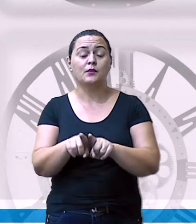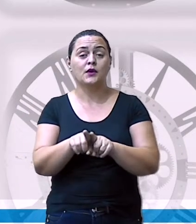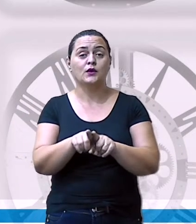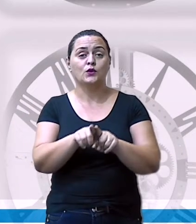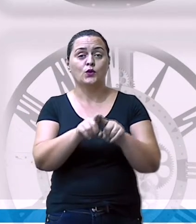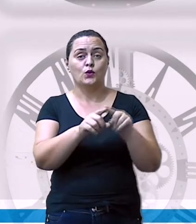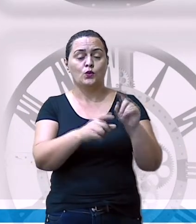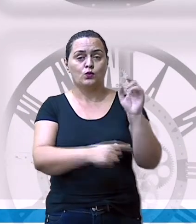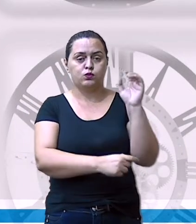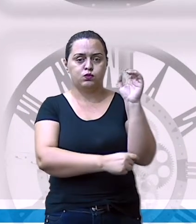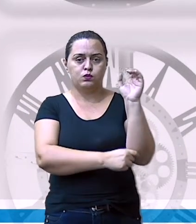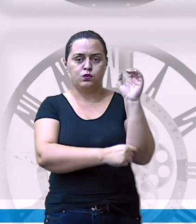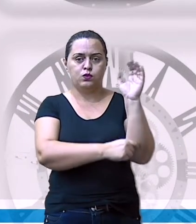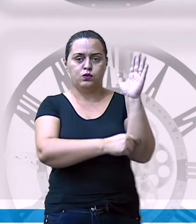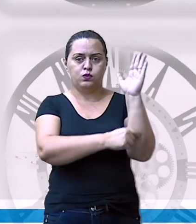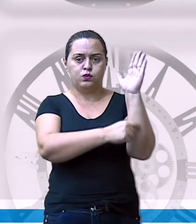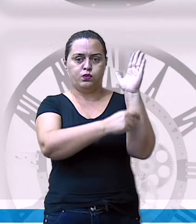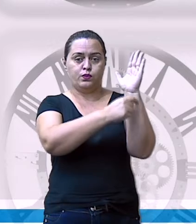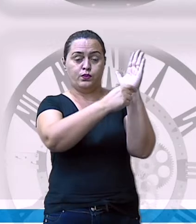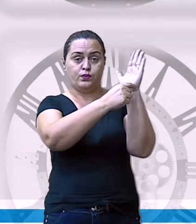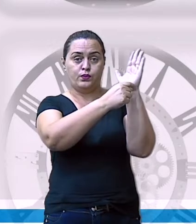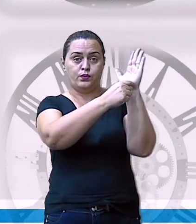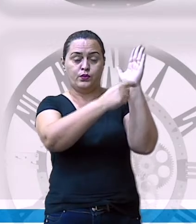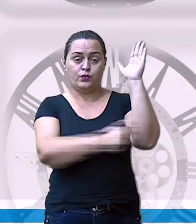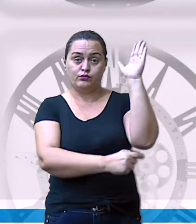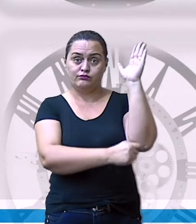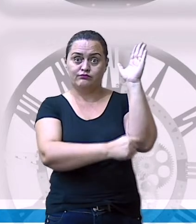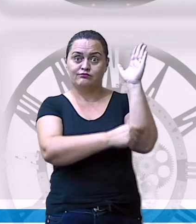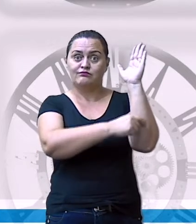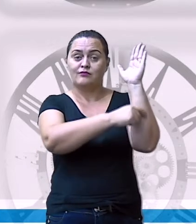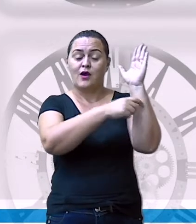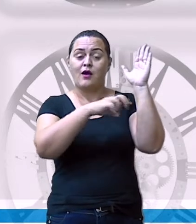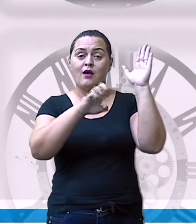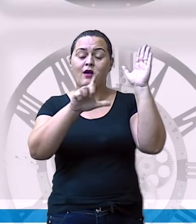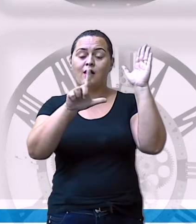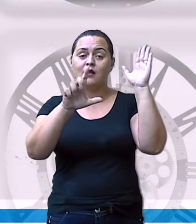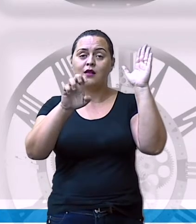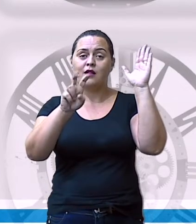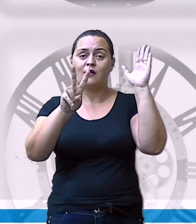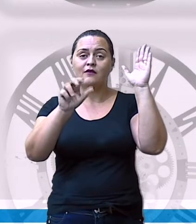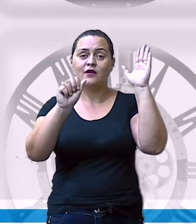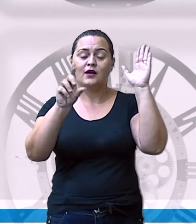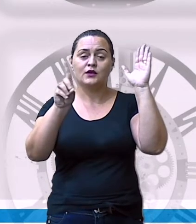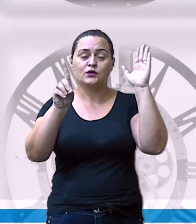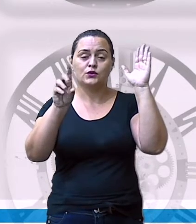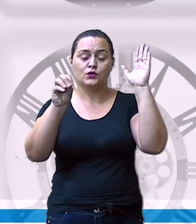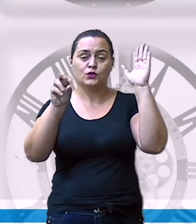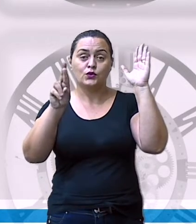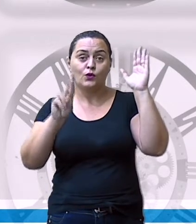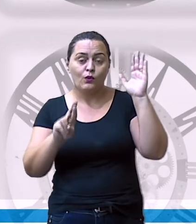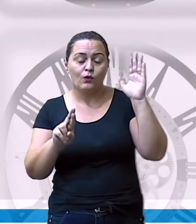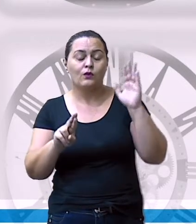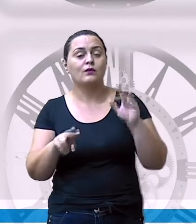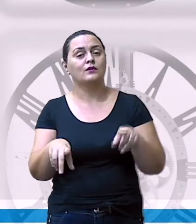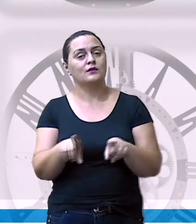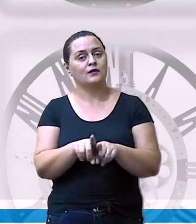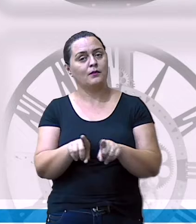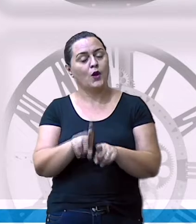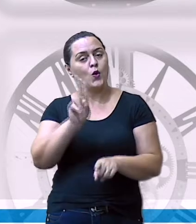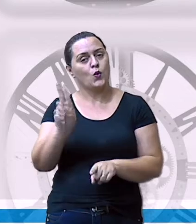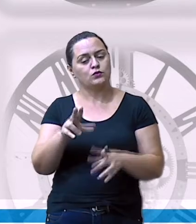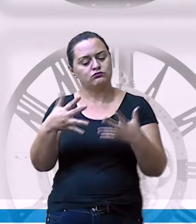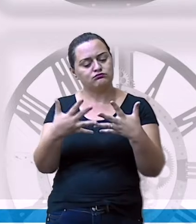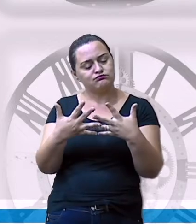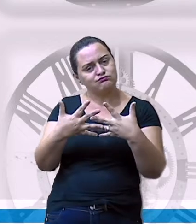Adaptações de engrenagens são as rodas com correias de borracha ou as